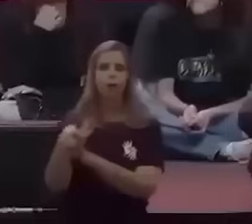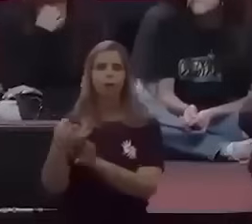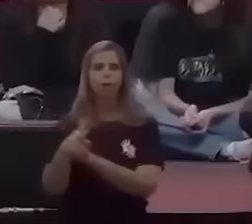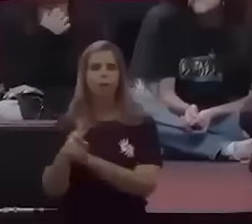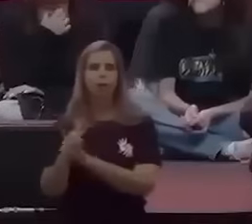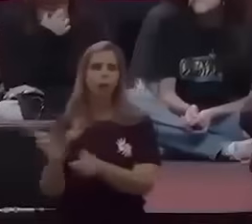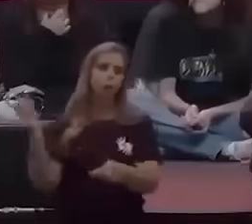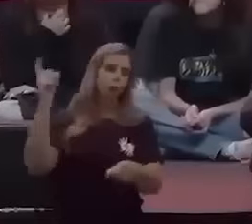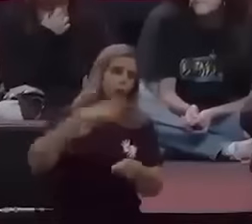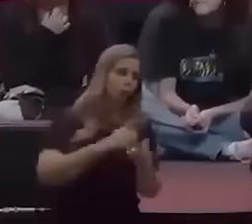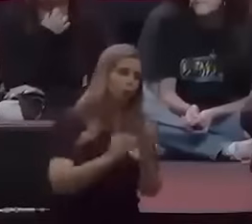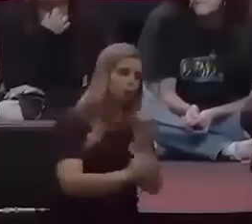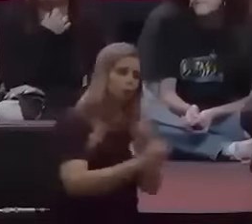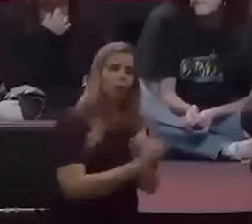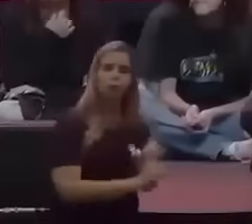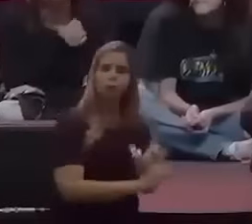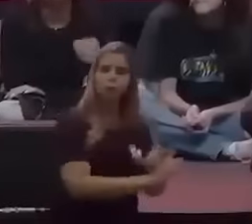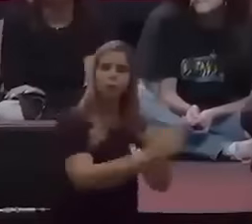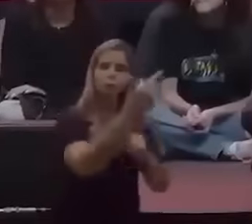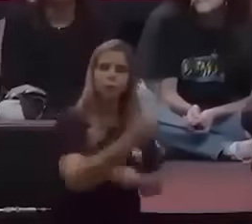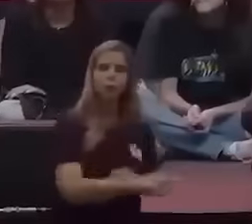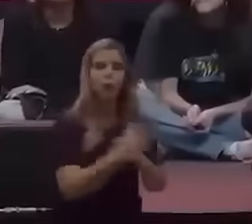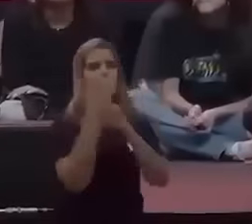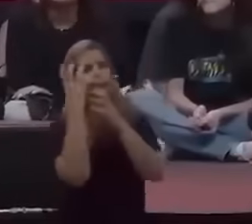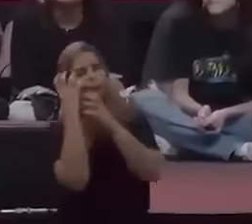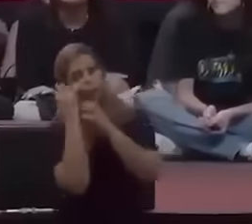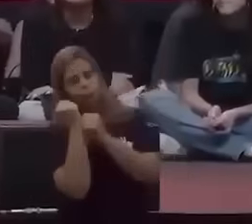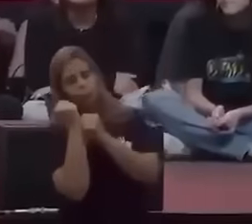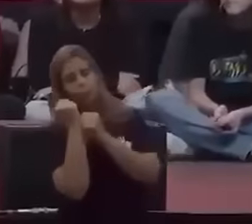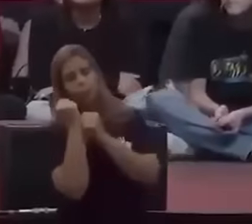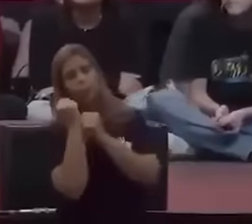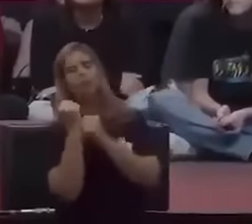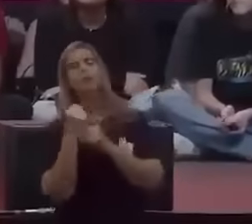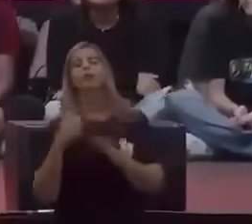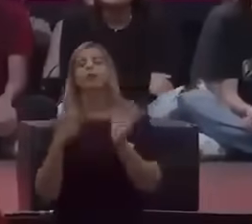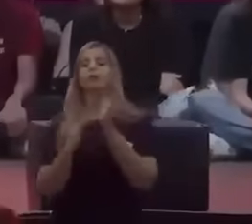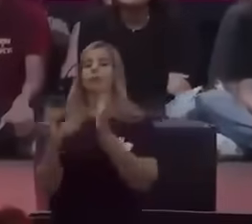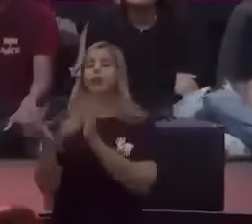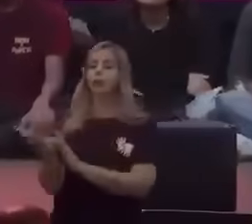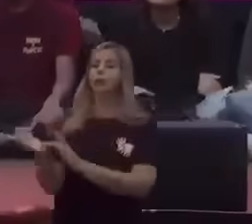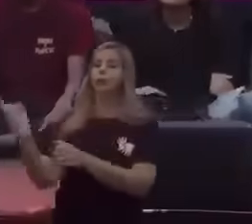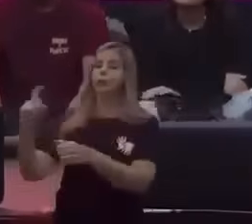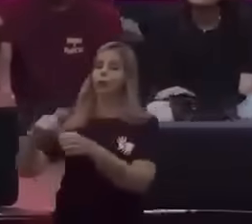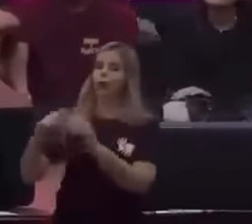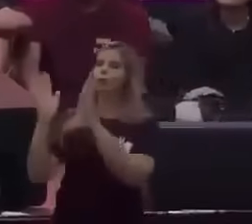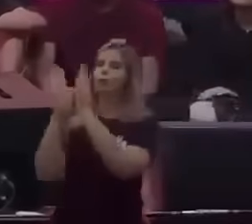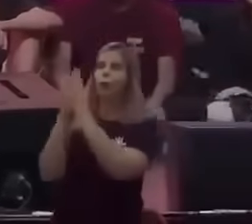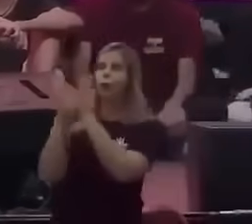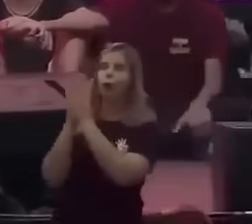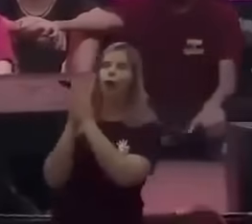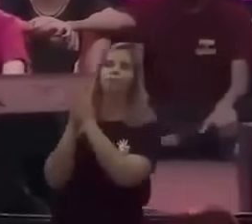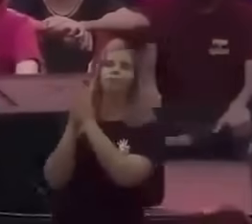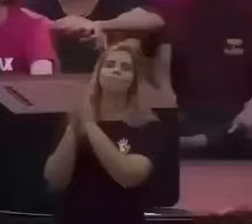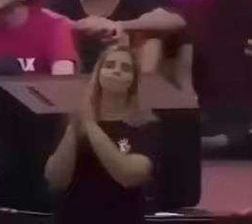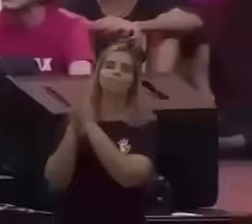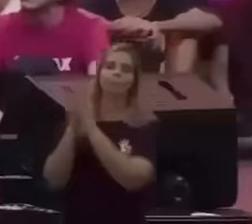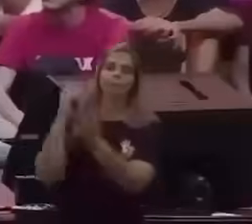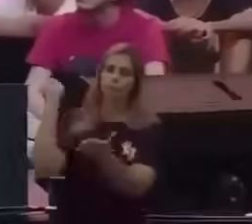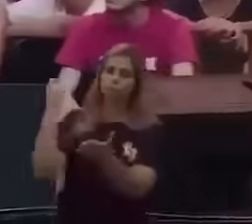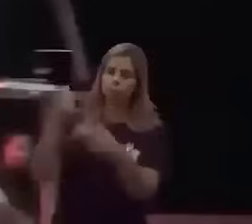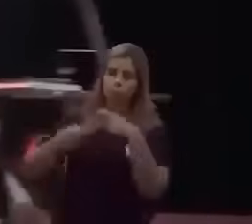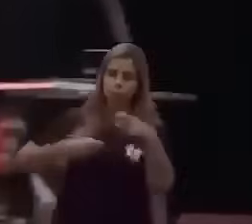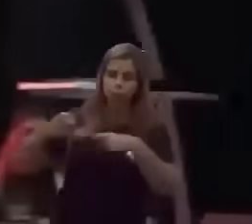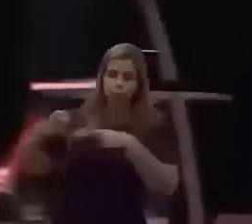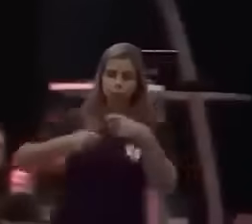novo. Aí Jesus volta para o terceiro período de oração. Agora a luta é maior. Agora ele não molha